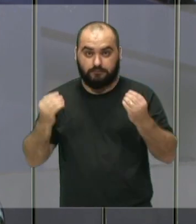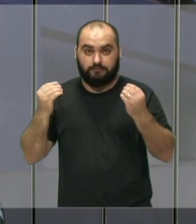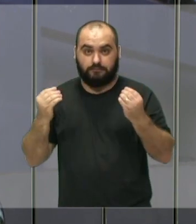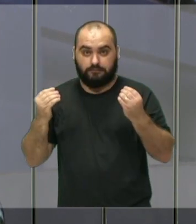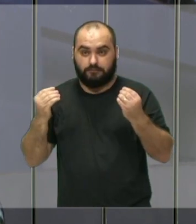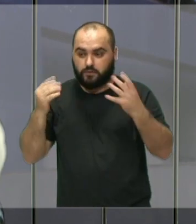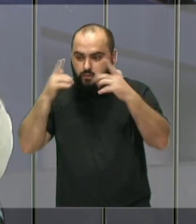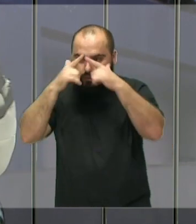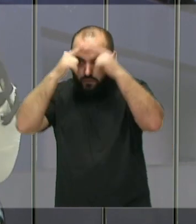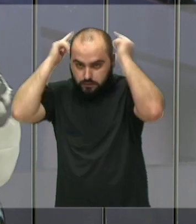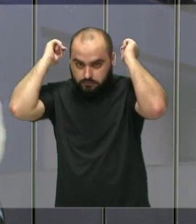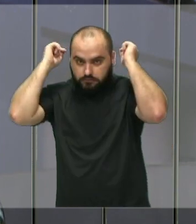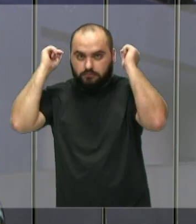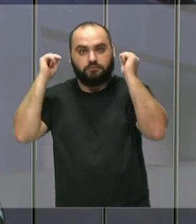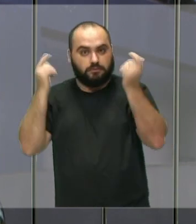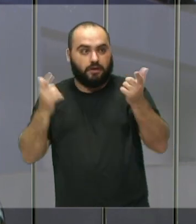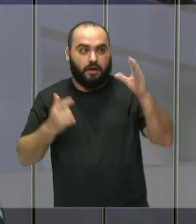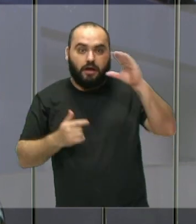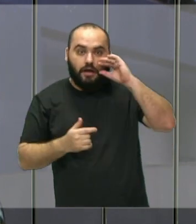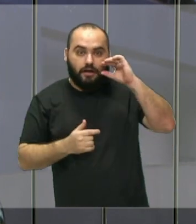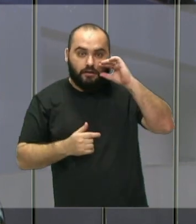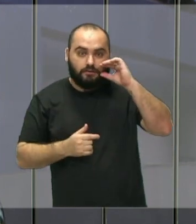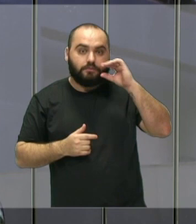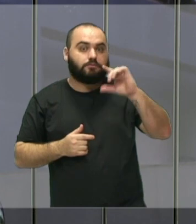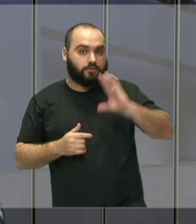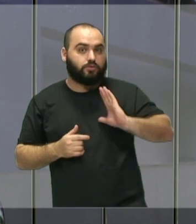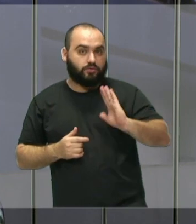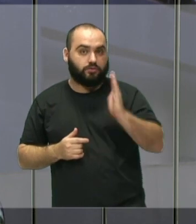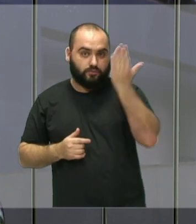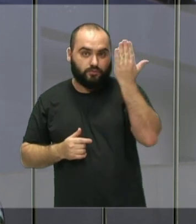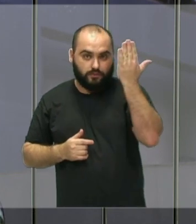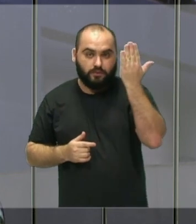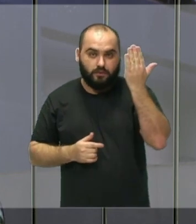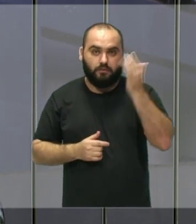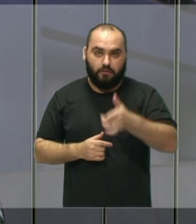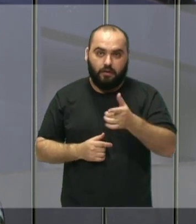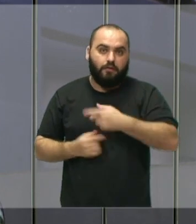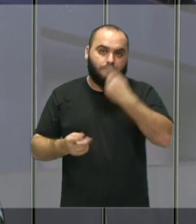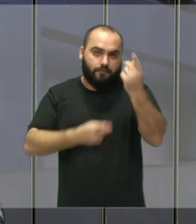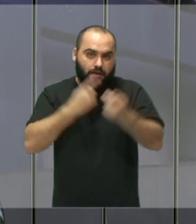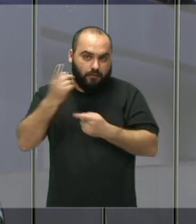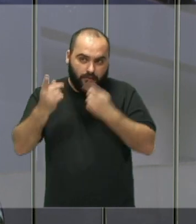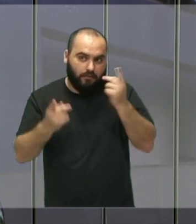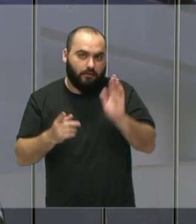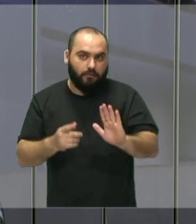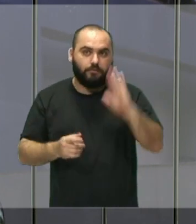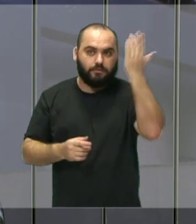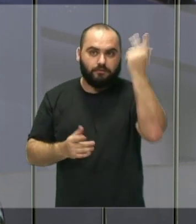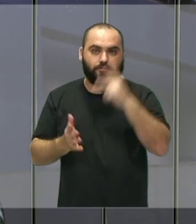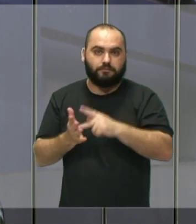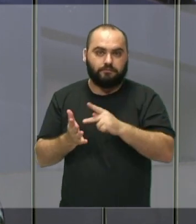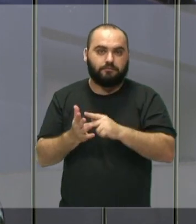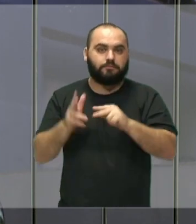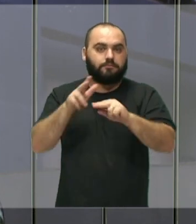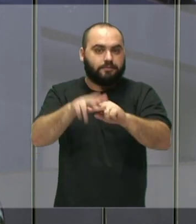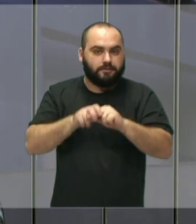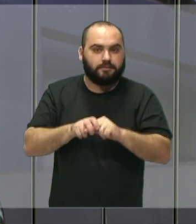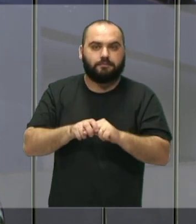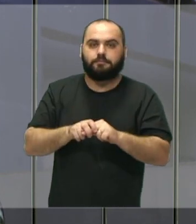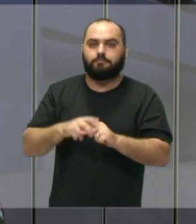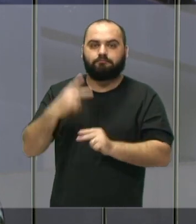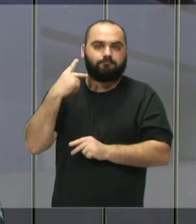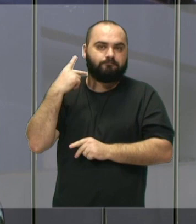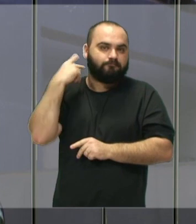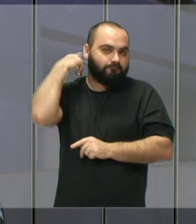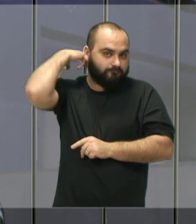porque a Hilda, né, aconteceu isso com ela o dia a dia, ela narrou pra gente como foi. Então, isso que a gente fez foi o mínimo